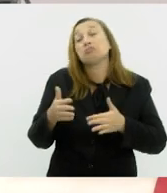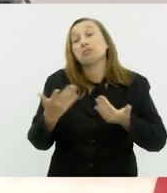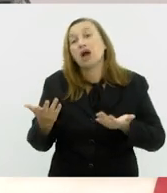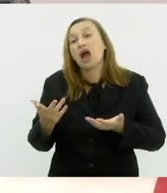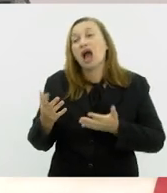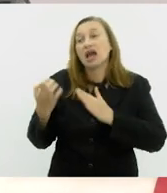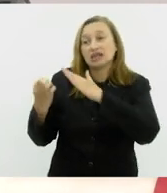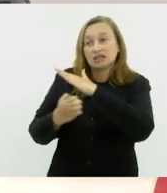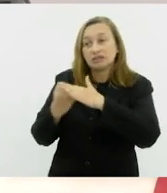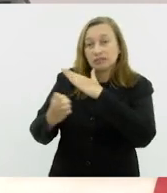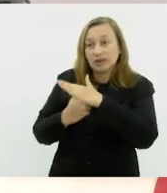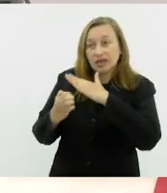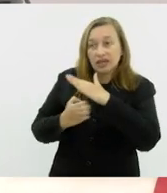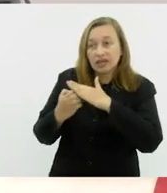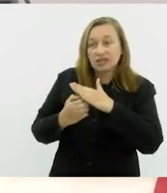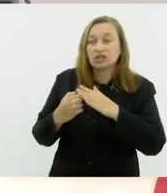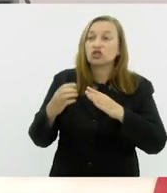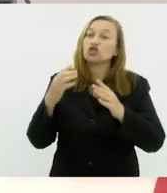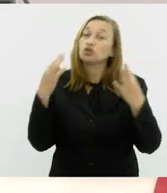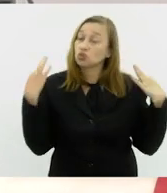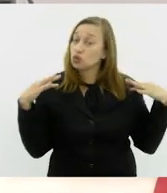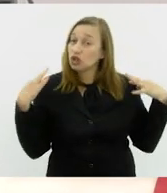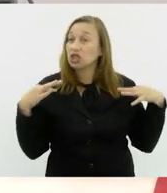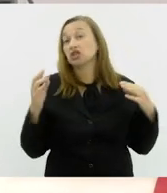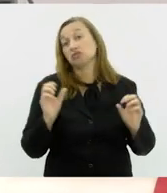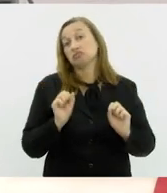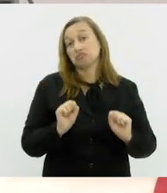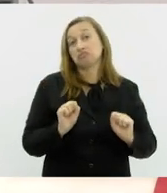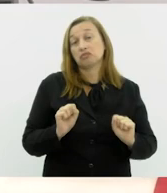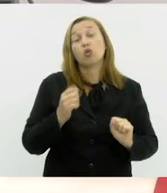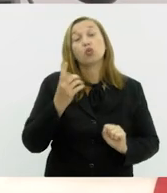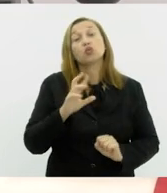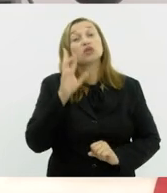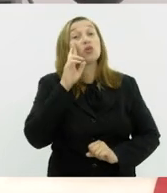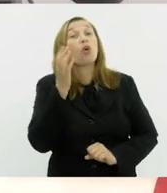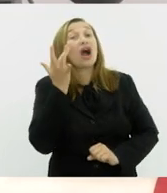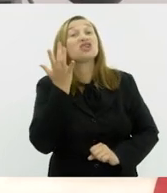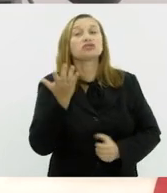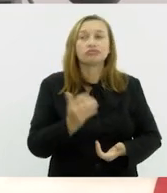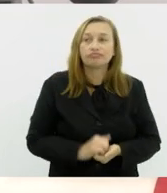que são de turismo. O que o senhor acha que...